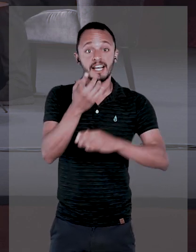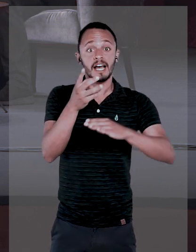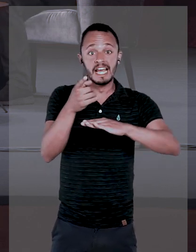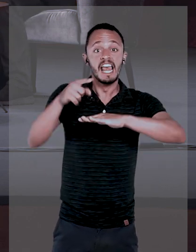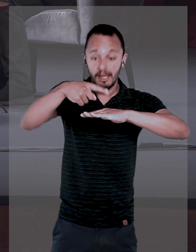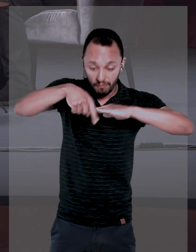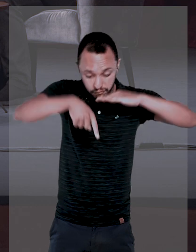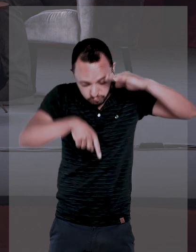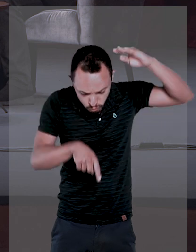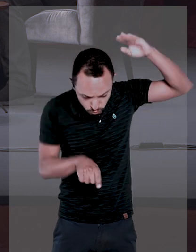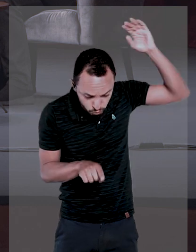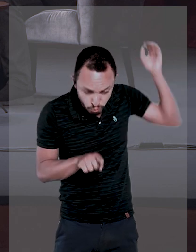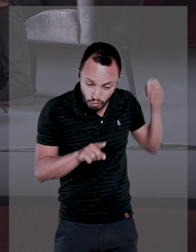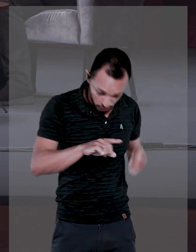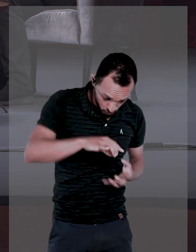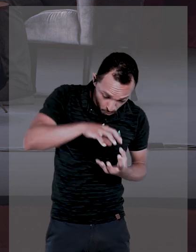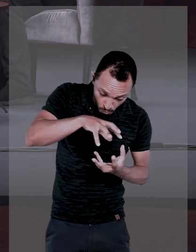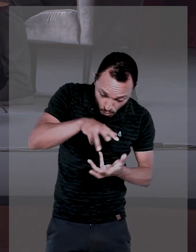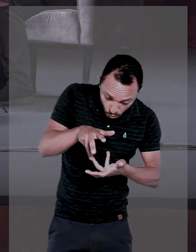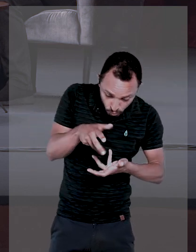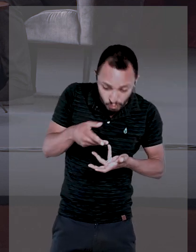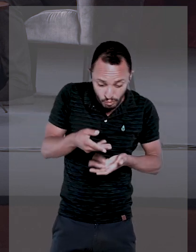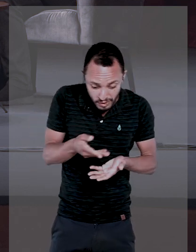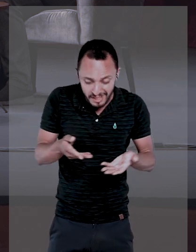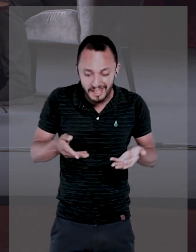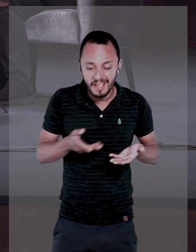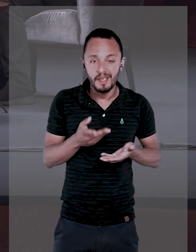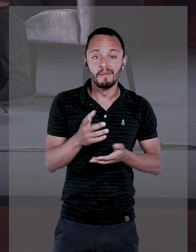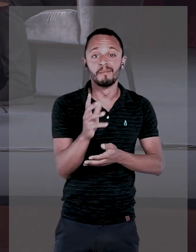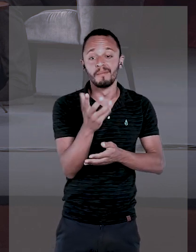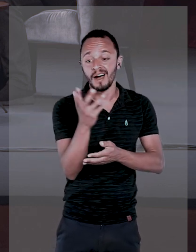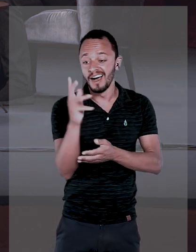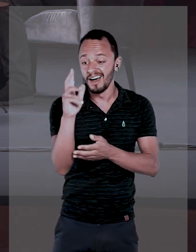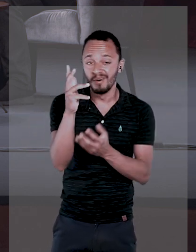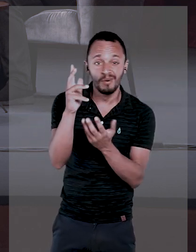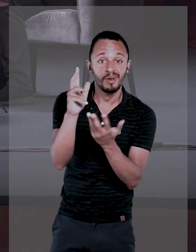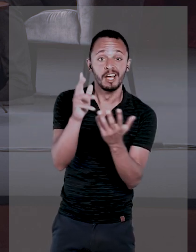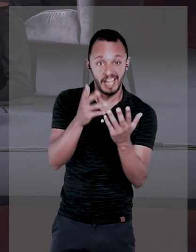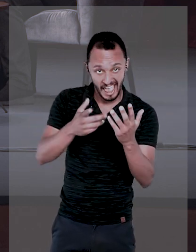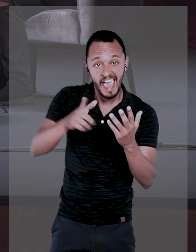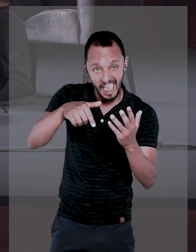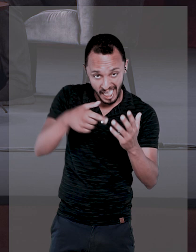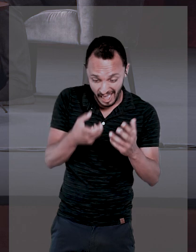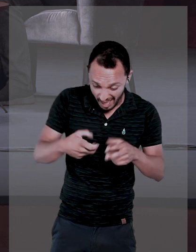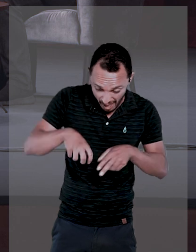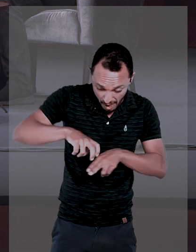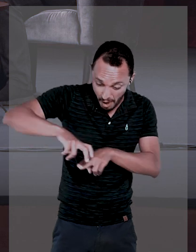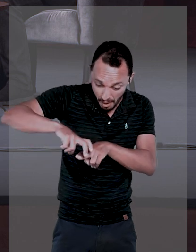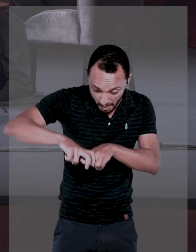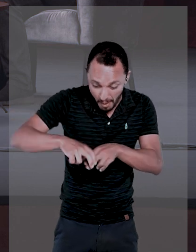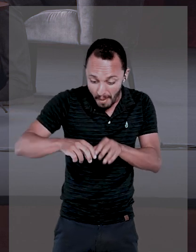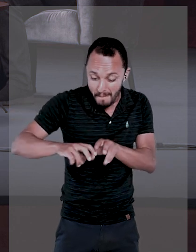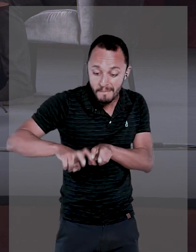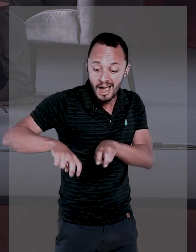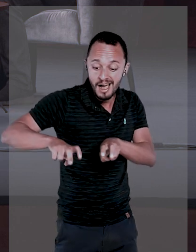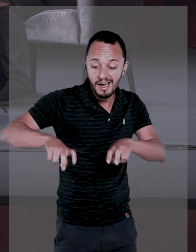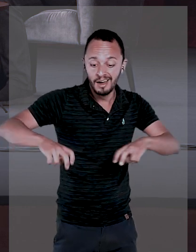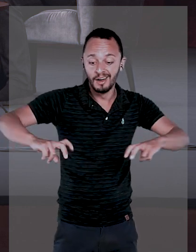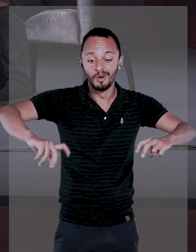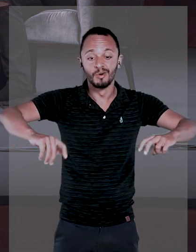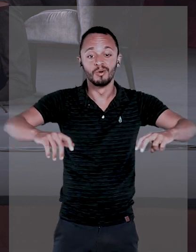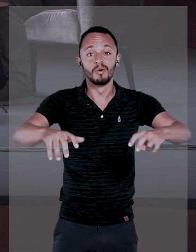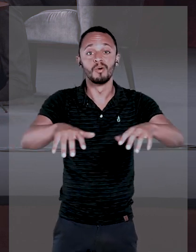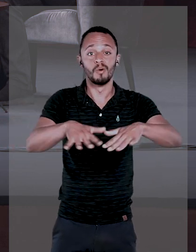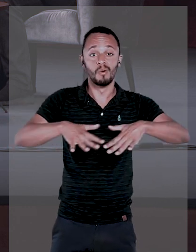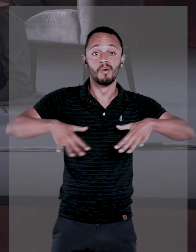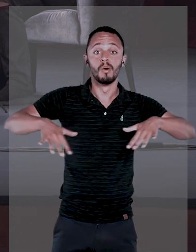O val da vida é fundo, o vão do vento é mundo. Capim desce barranco, pau tombado é